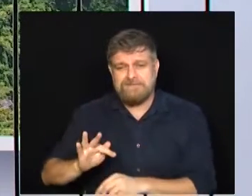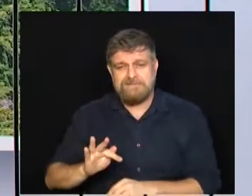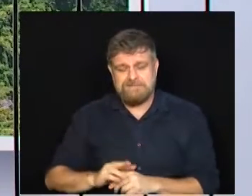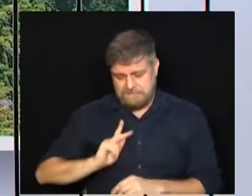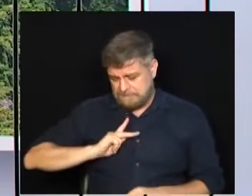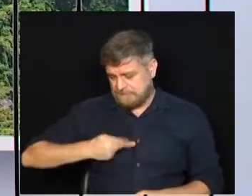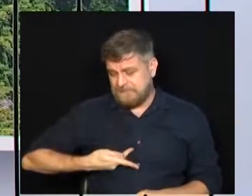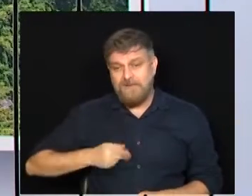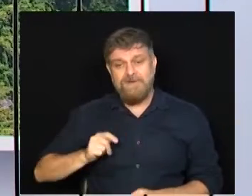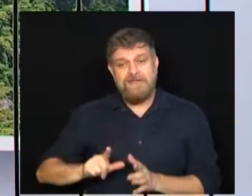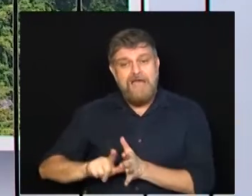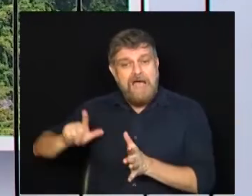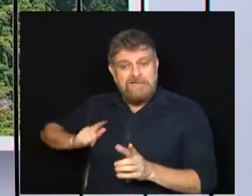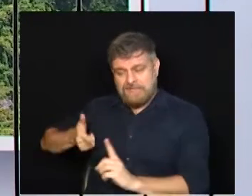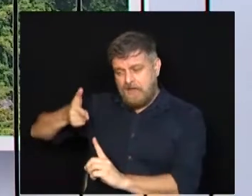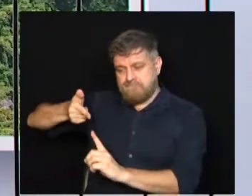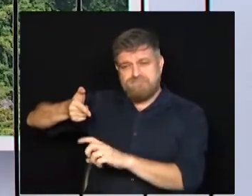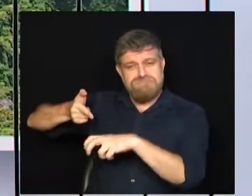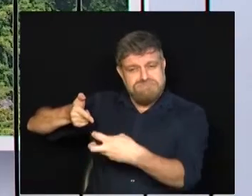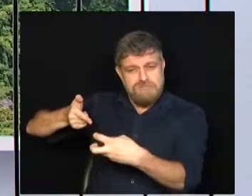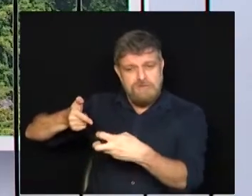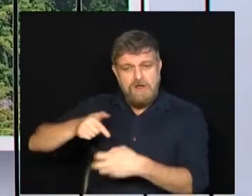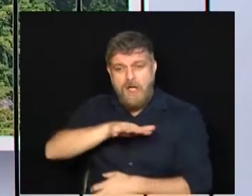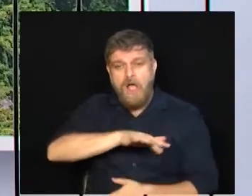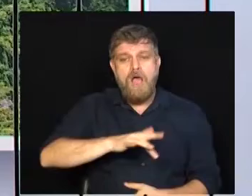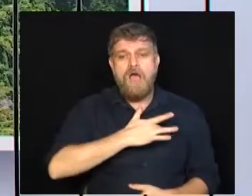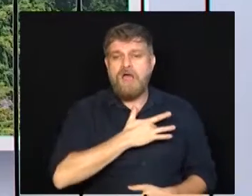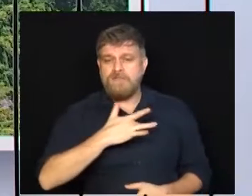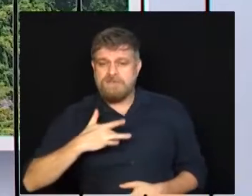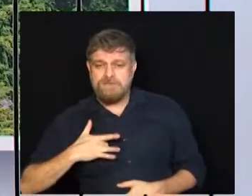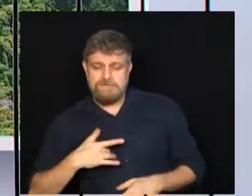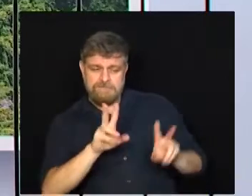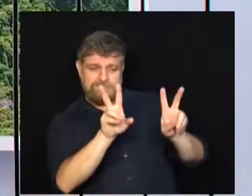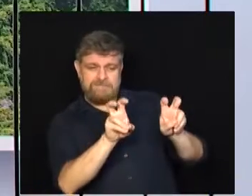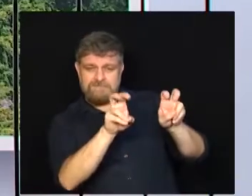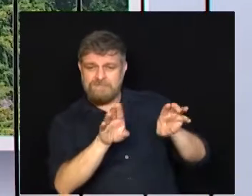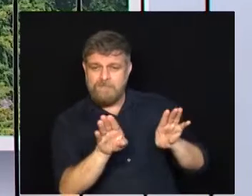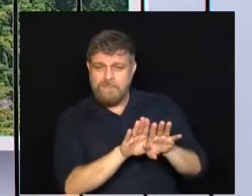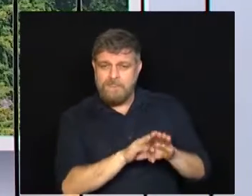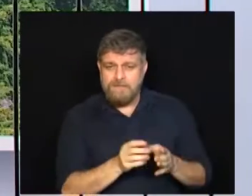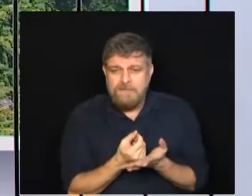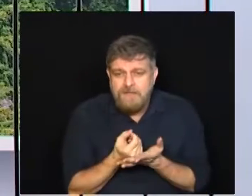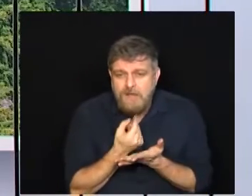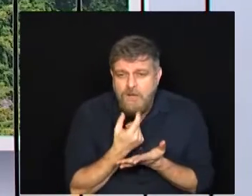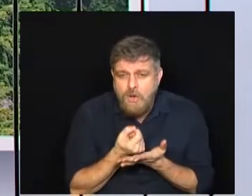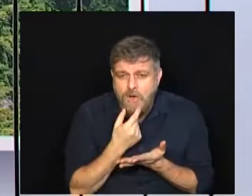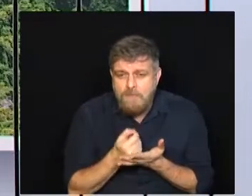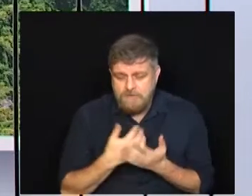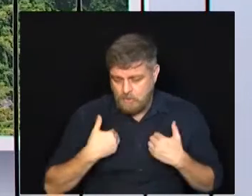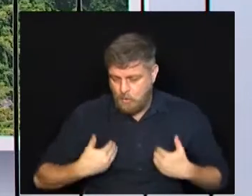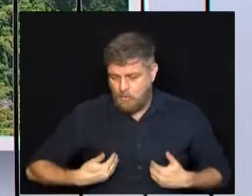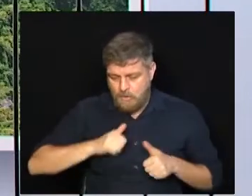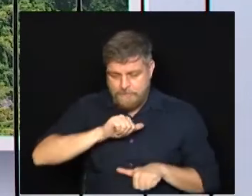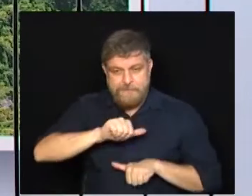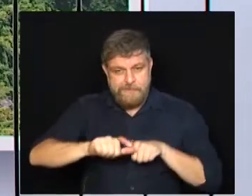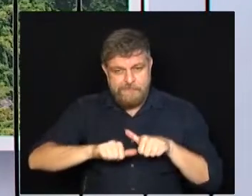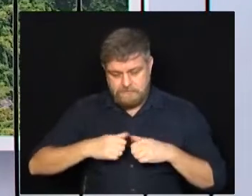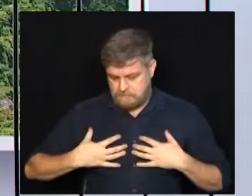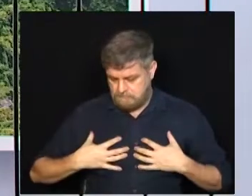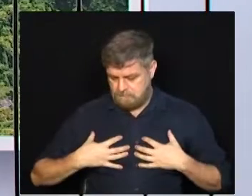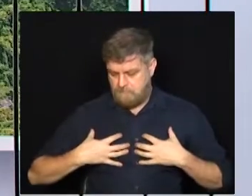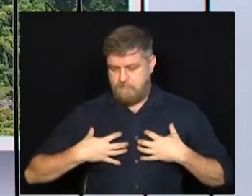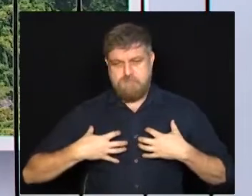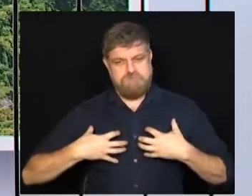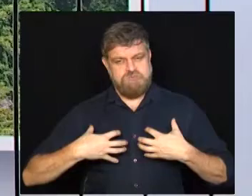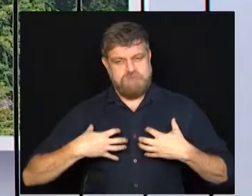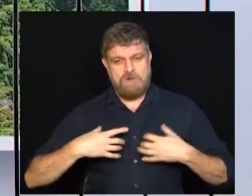assassinada. Tem alguns dados que falam da questão da saúde por conta dos tratamentos hormonais, né? Que a gente também não sabe o que acontece